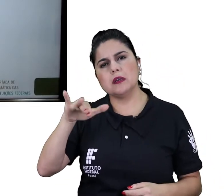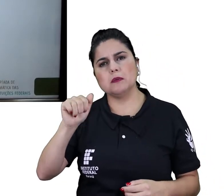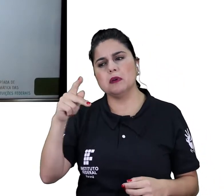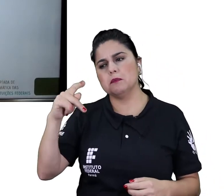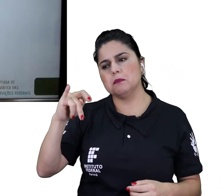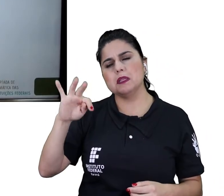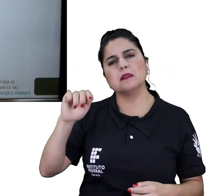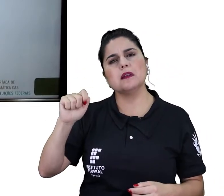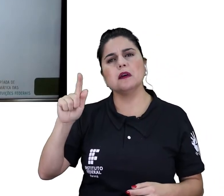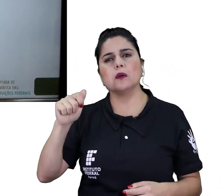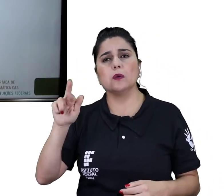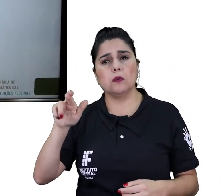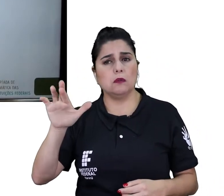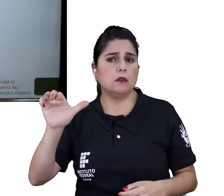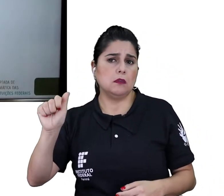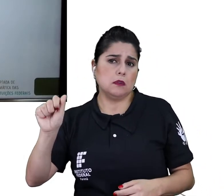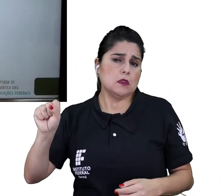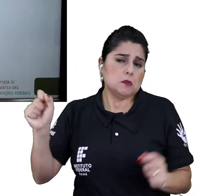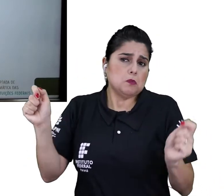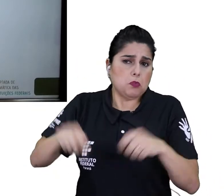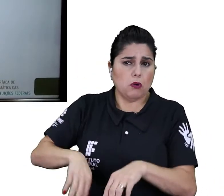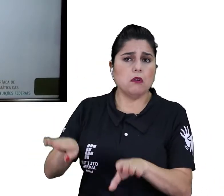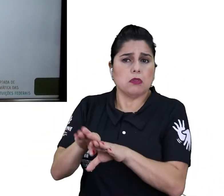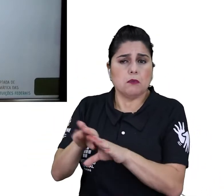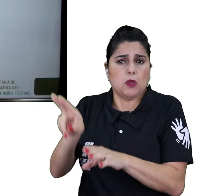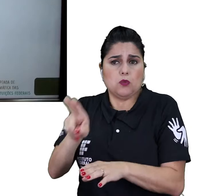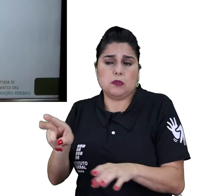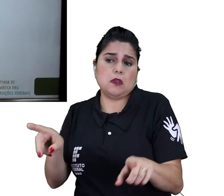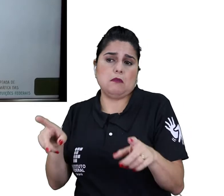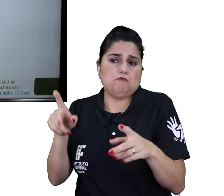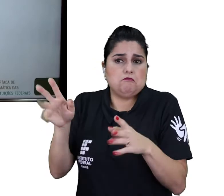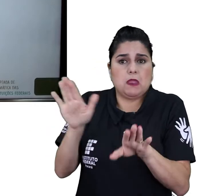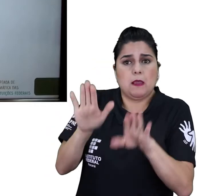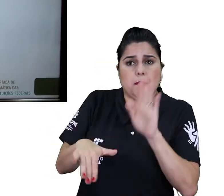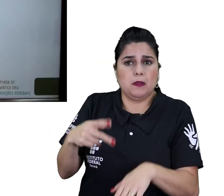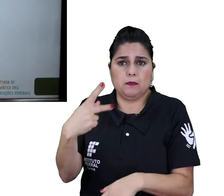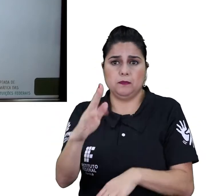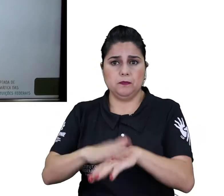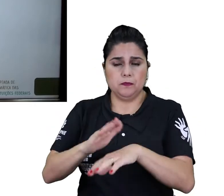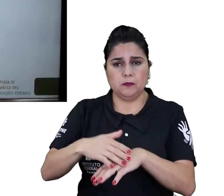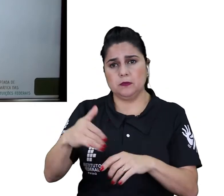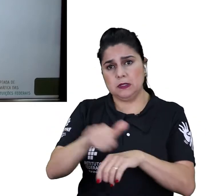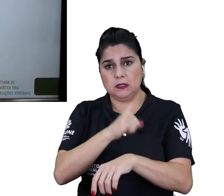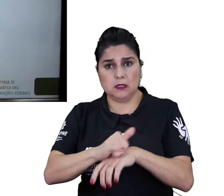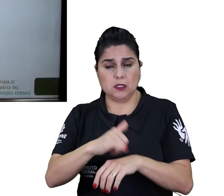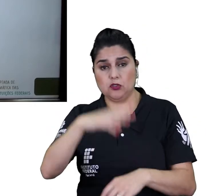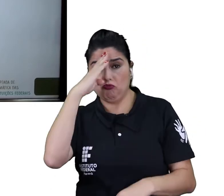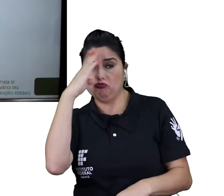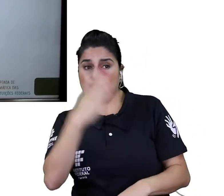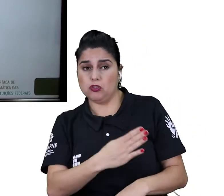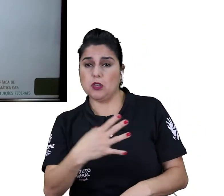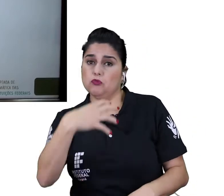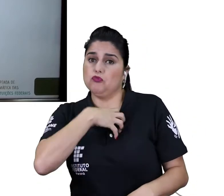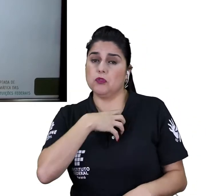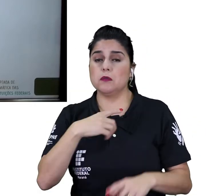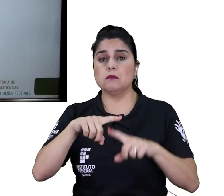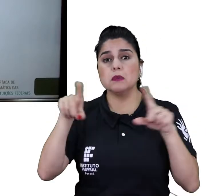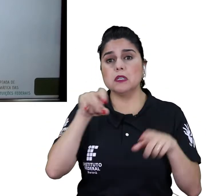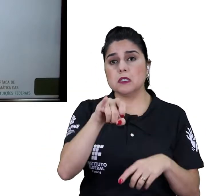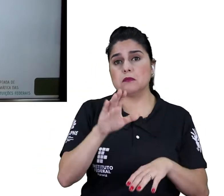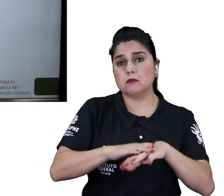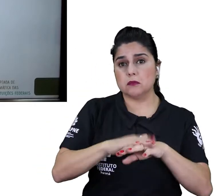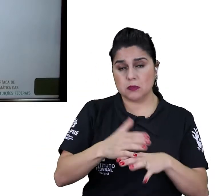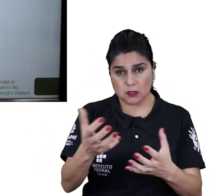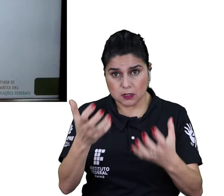consegue chegar nessa relação, fui de forma direta. Aqui a gente pode ir também de forma direta, ou se você quiser